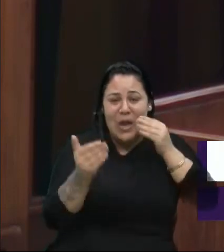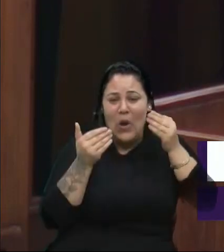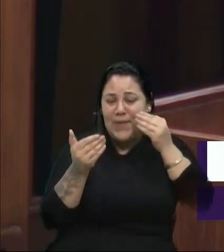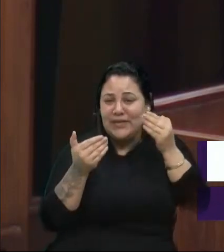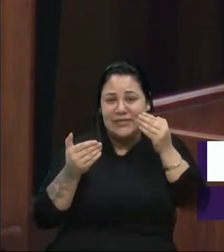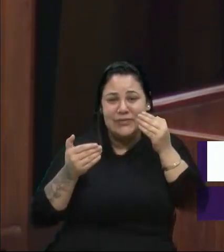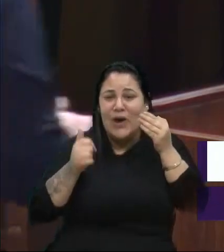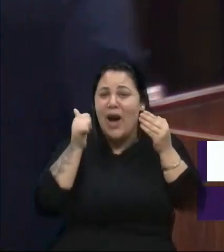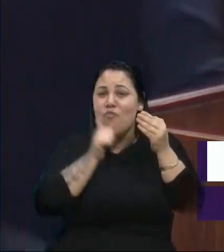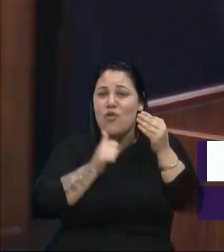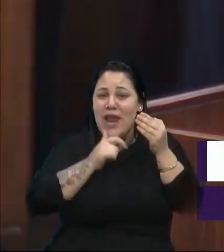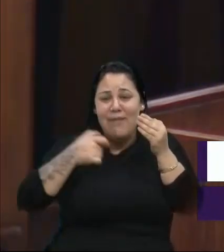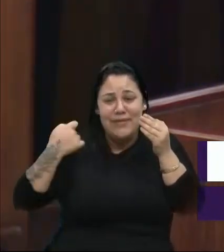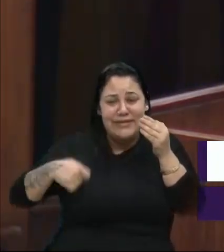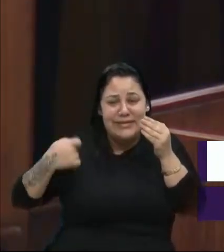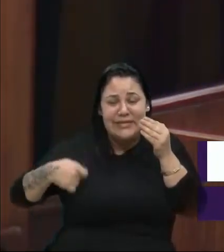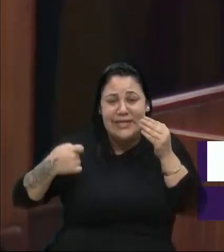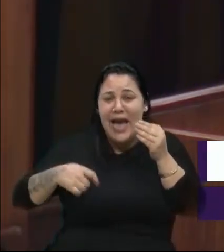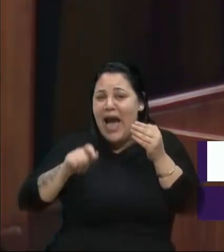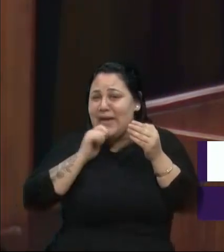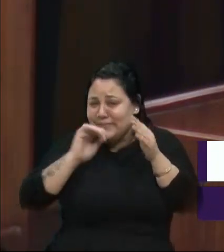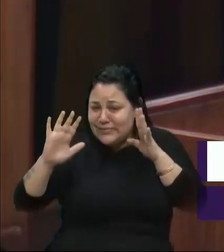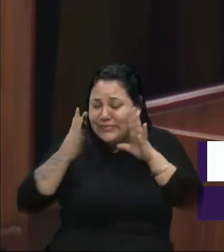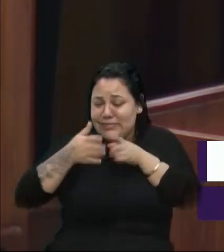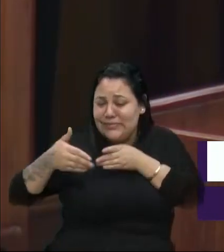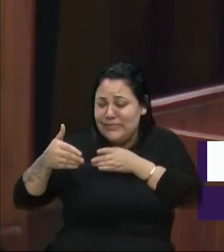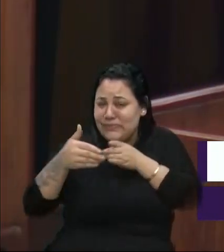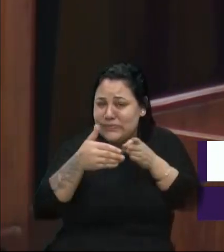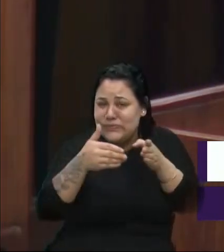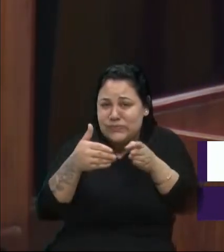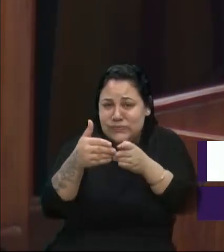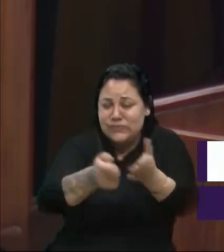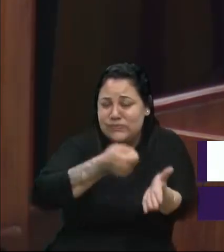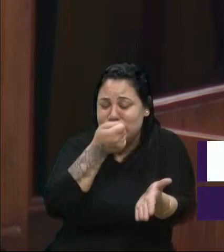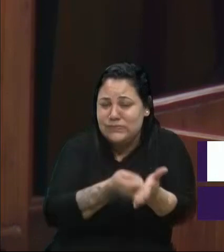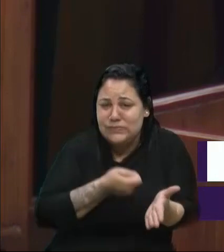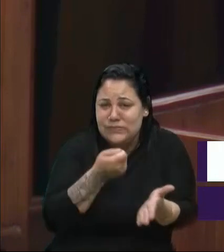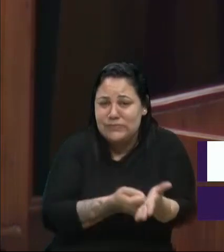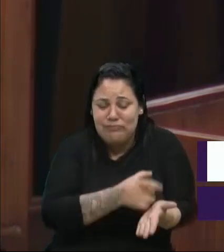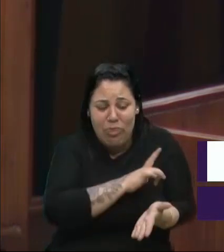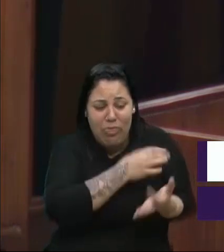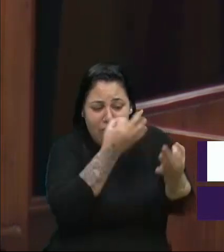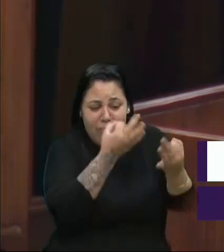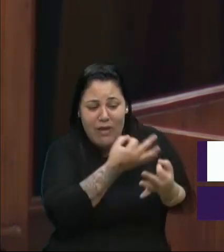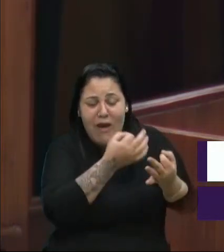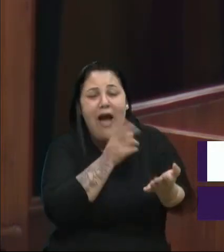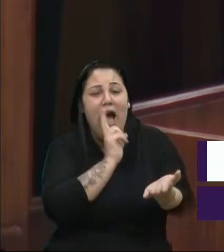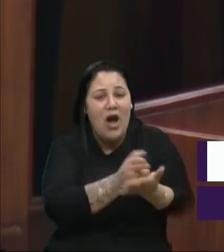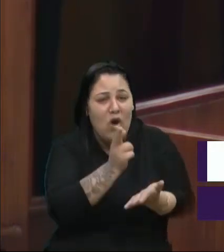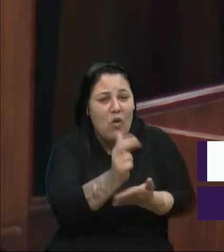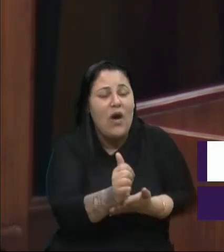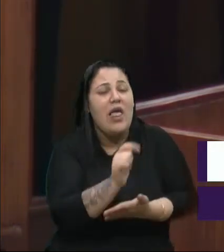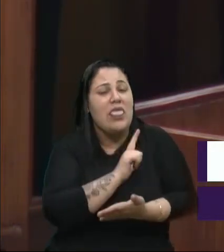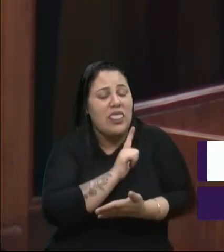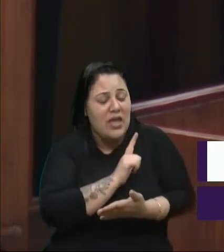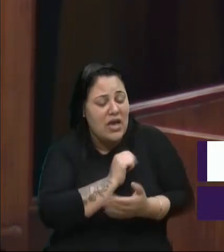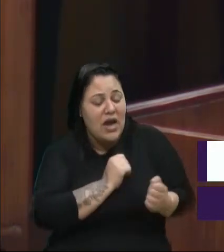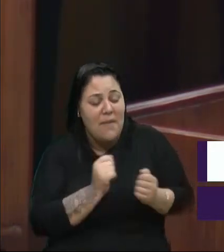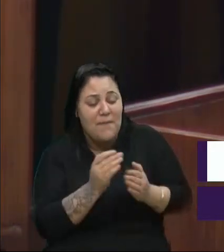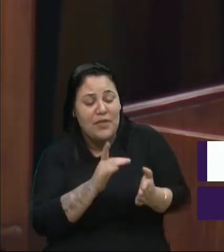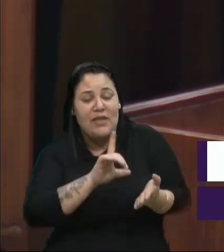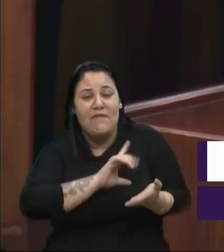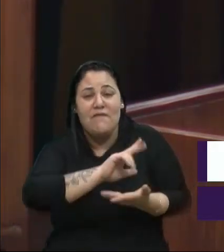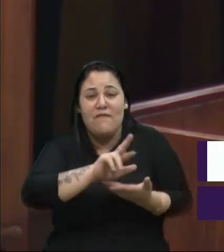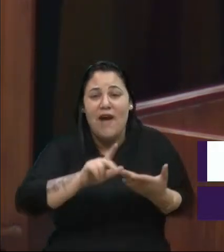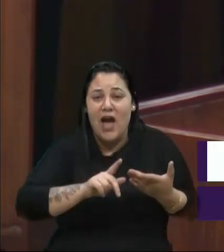trilhada rumo à igualdade, e tenho certeza que assim o faremos. Nessa caminhada são diversos jogos